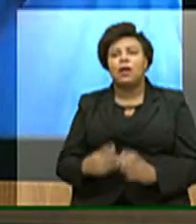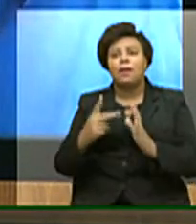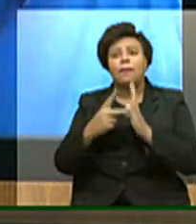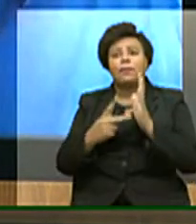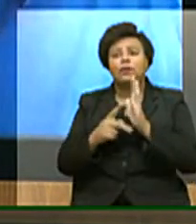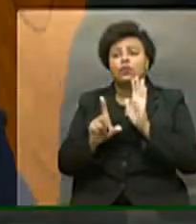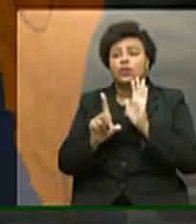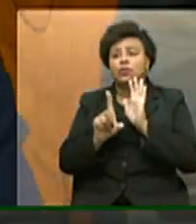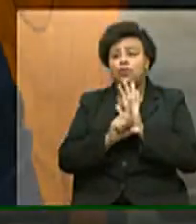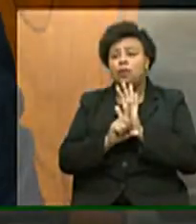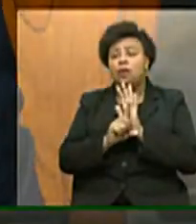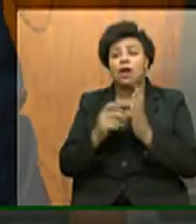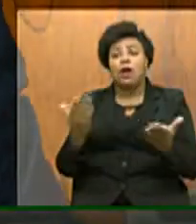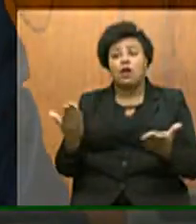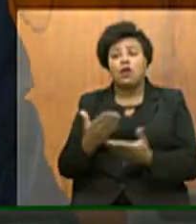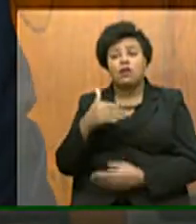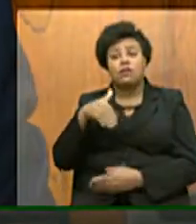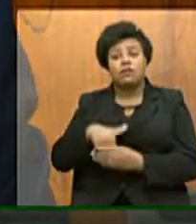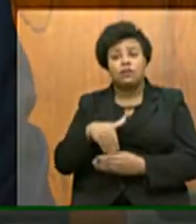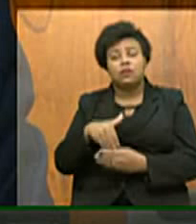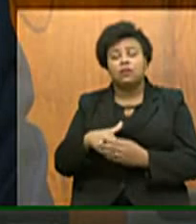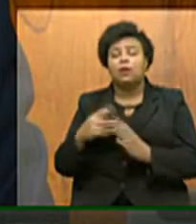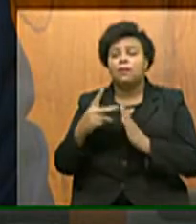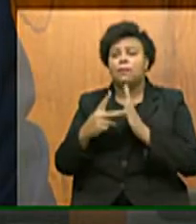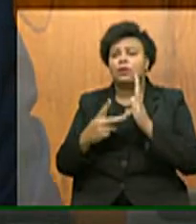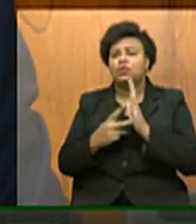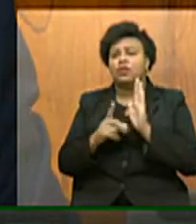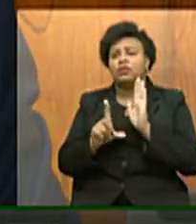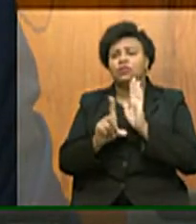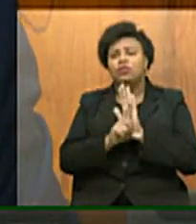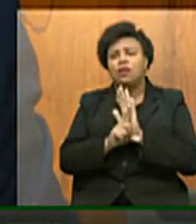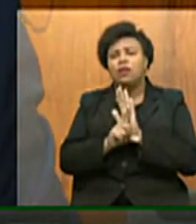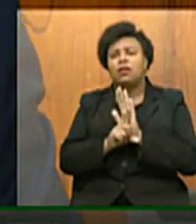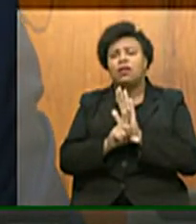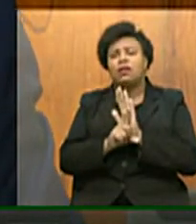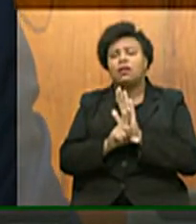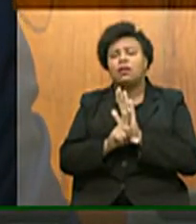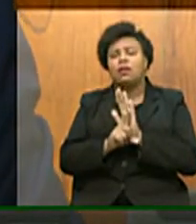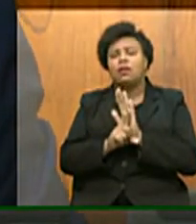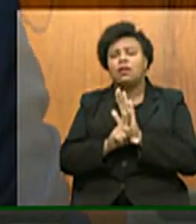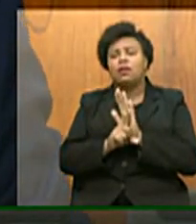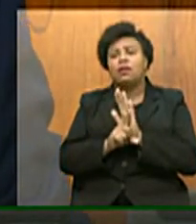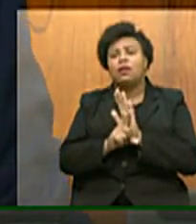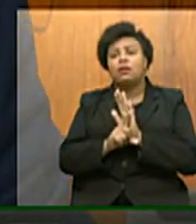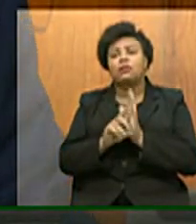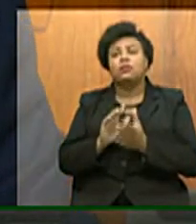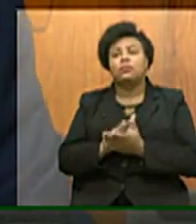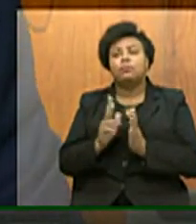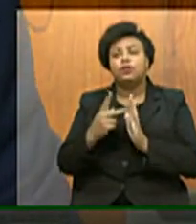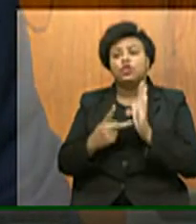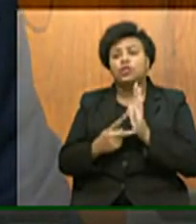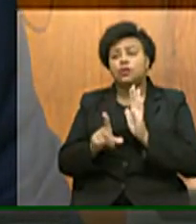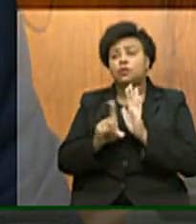Projeto de lei, na ordem do dia... Obrigado, presidente. Okay. Projeto de lei